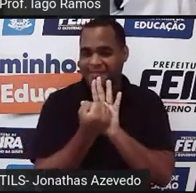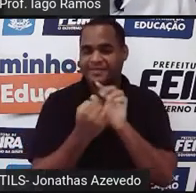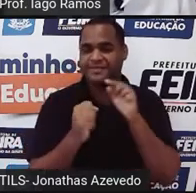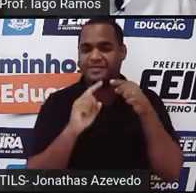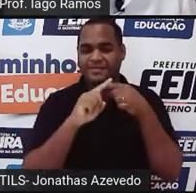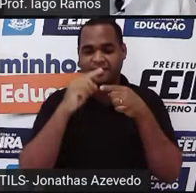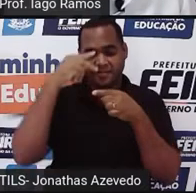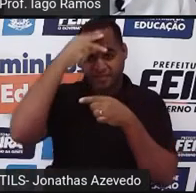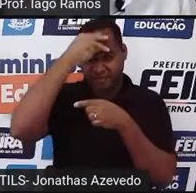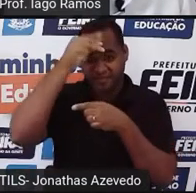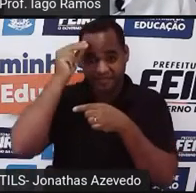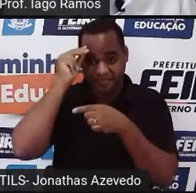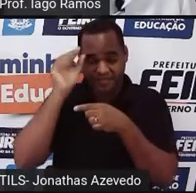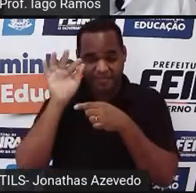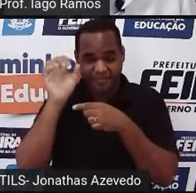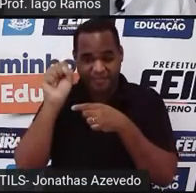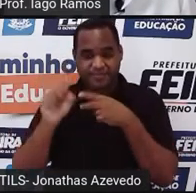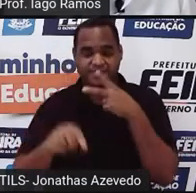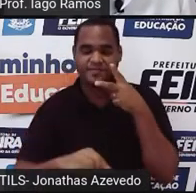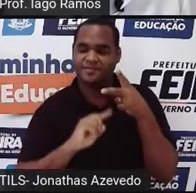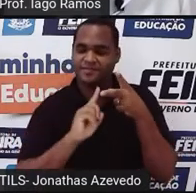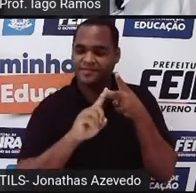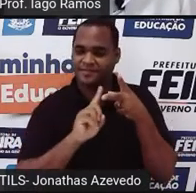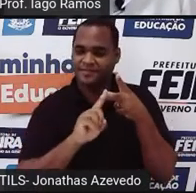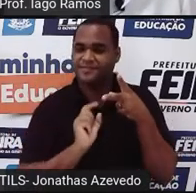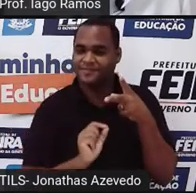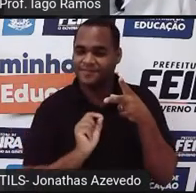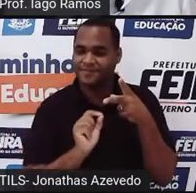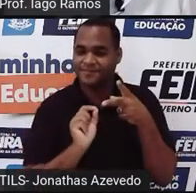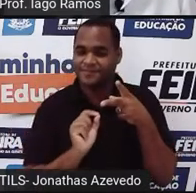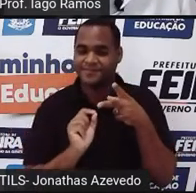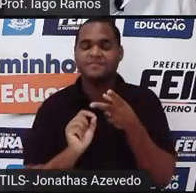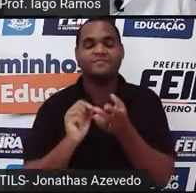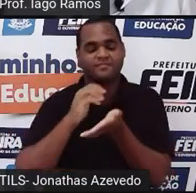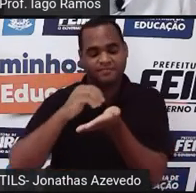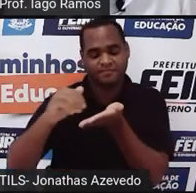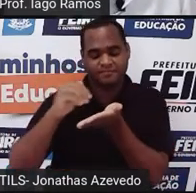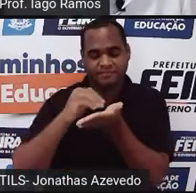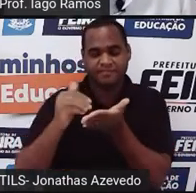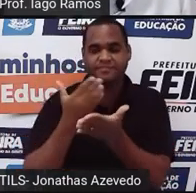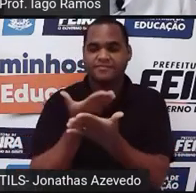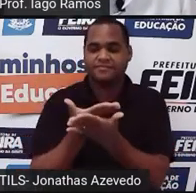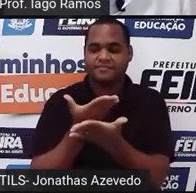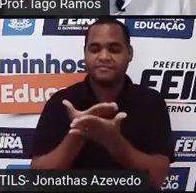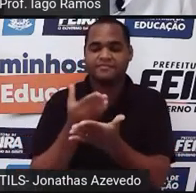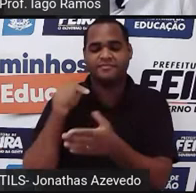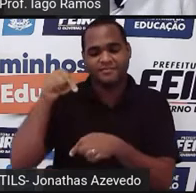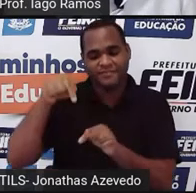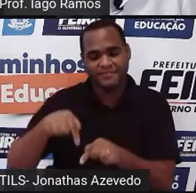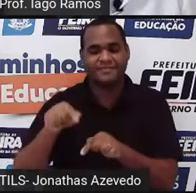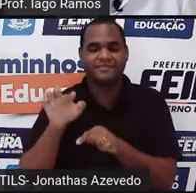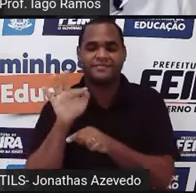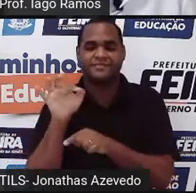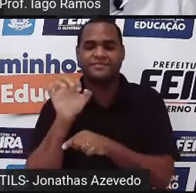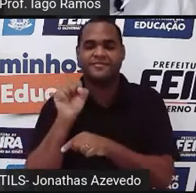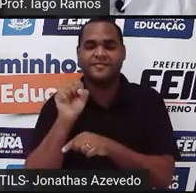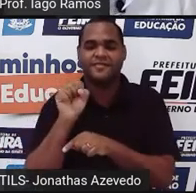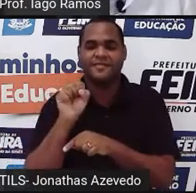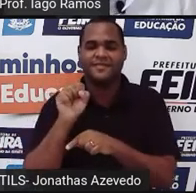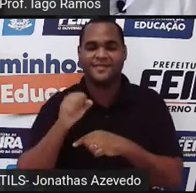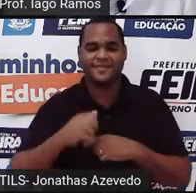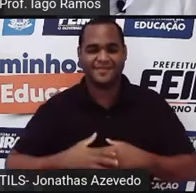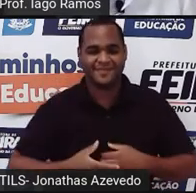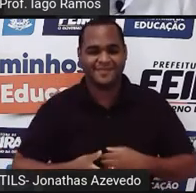da Prefeitura Municipal de Feira de Santana e da própria Secretaria de é daqui